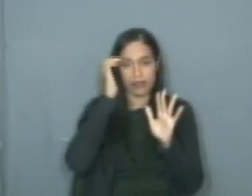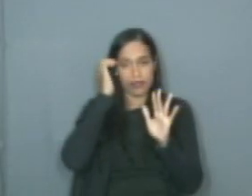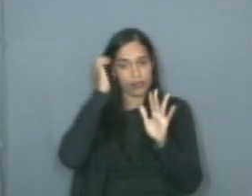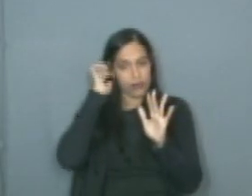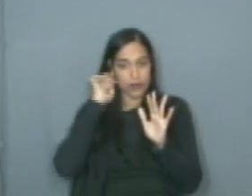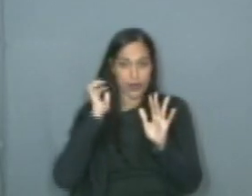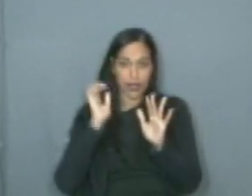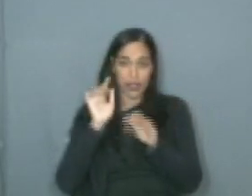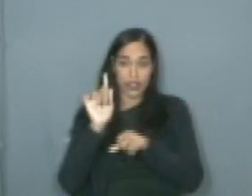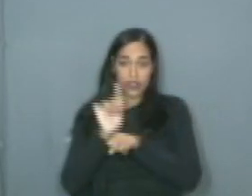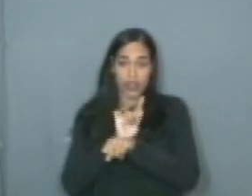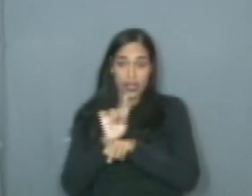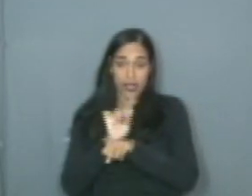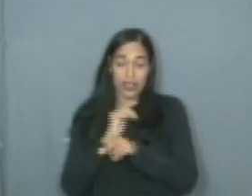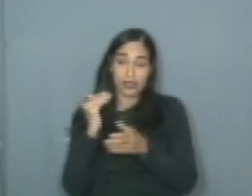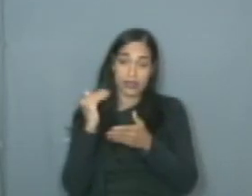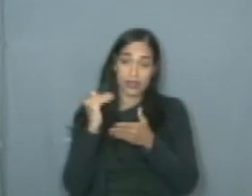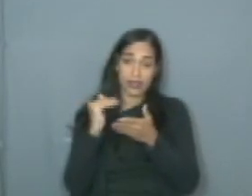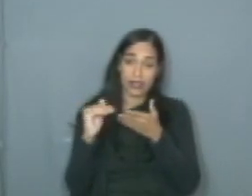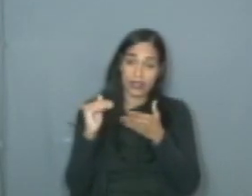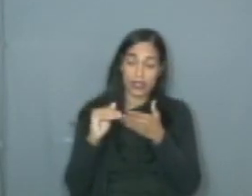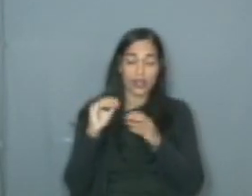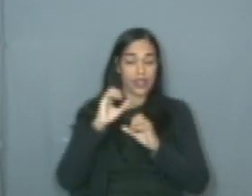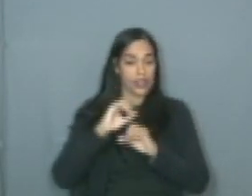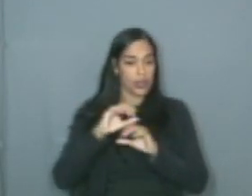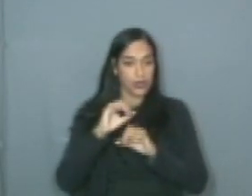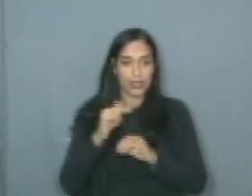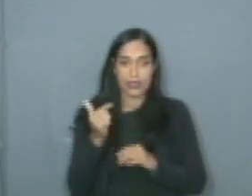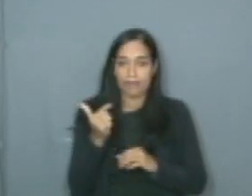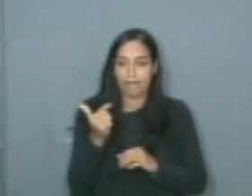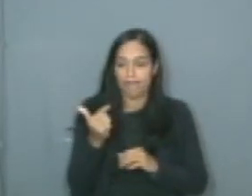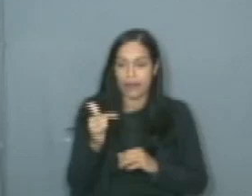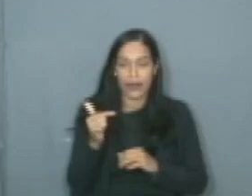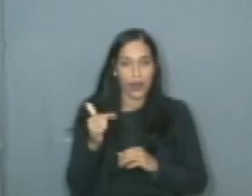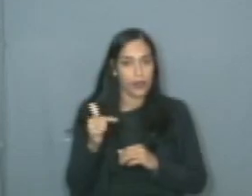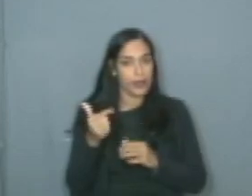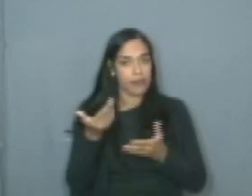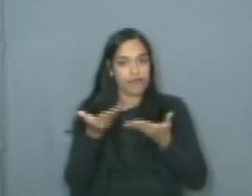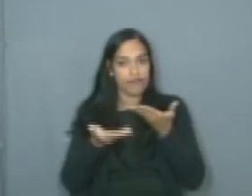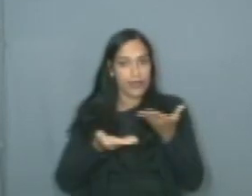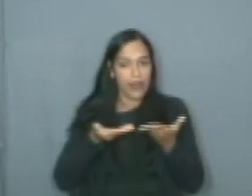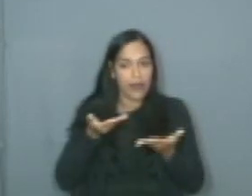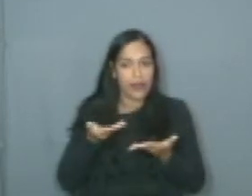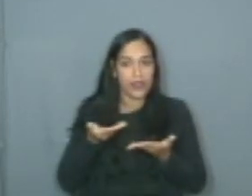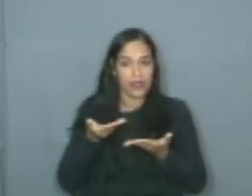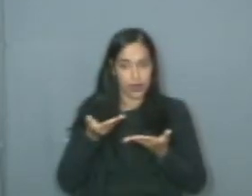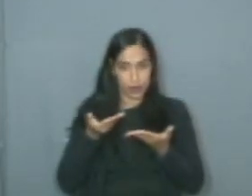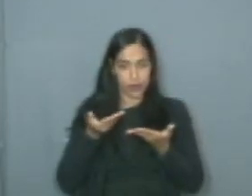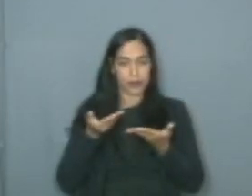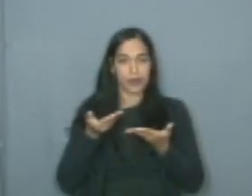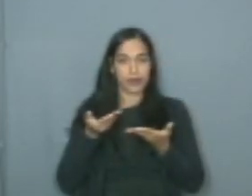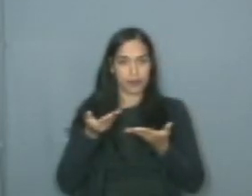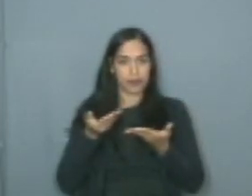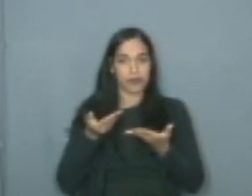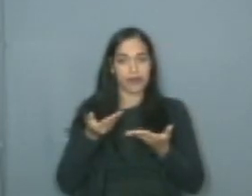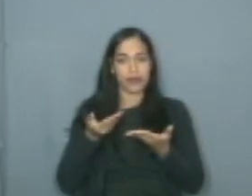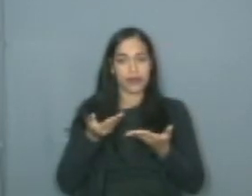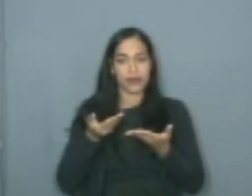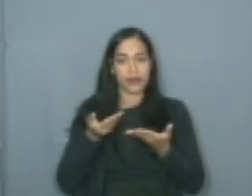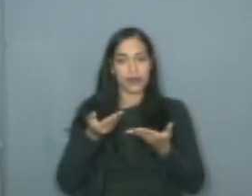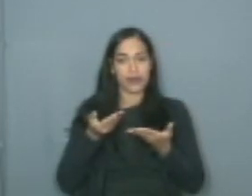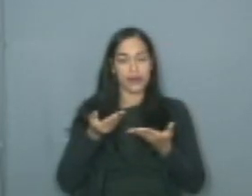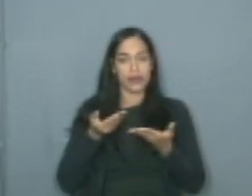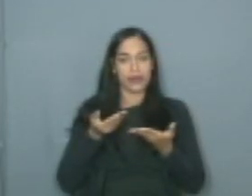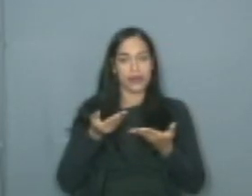das gerências, na Secretaria de Educação, não tem o miudinho desse serviço. Então, repito aqui, não é que